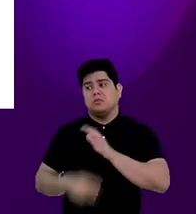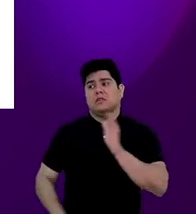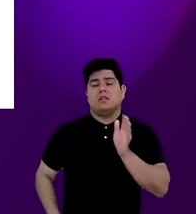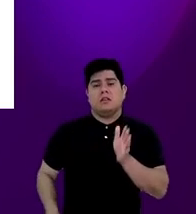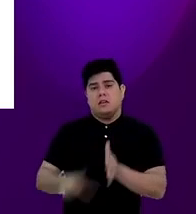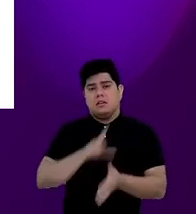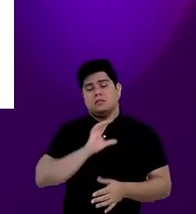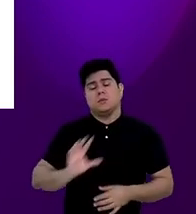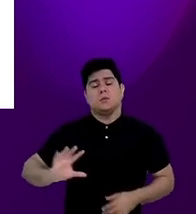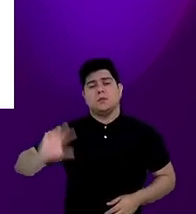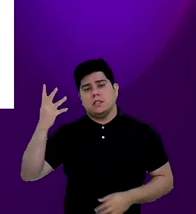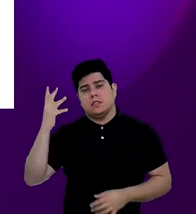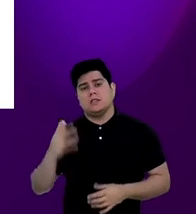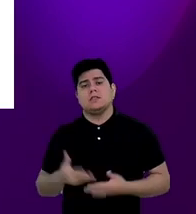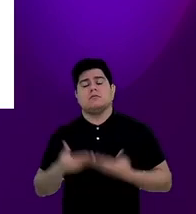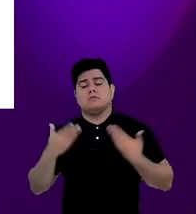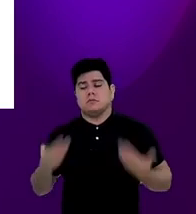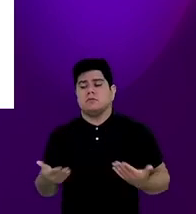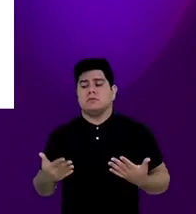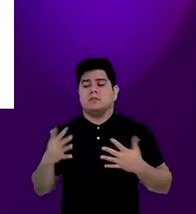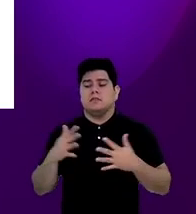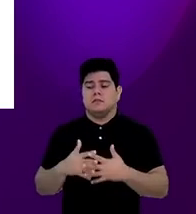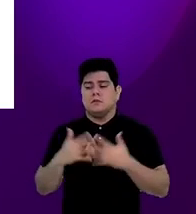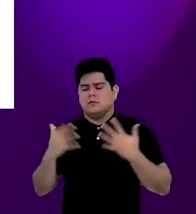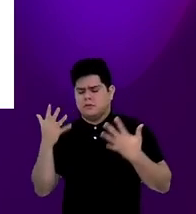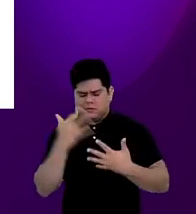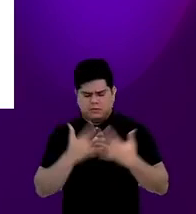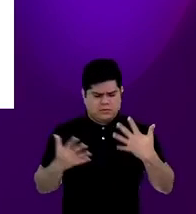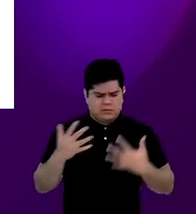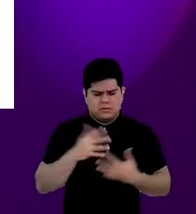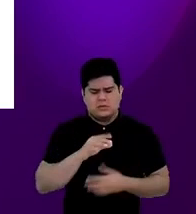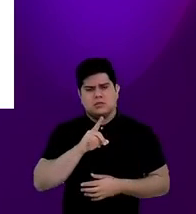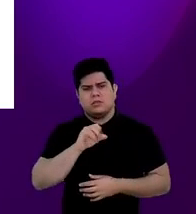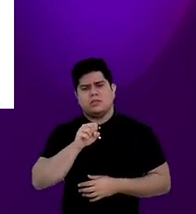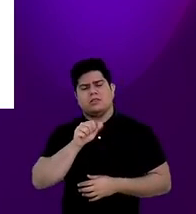precocemente, com confusão, disartria,